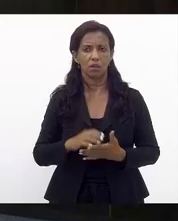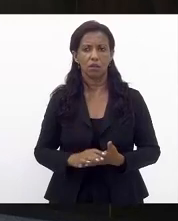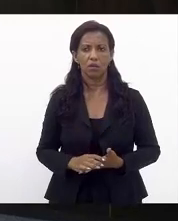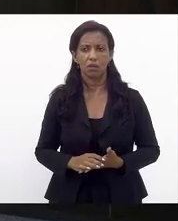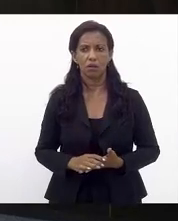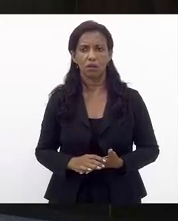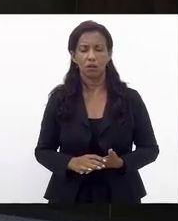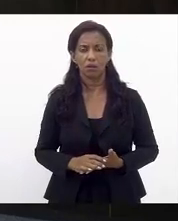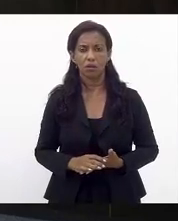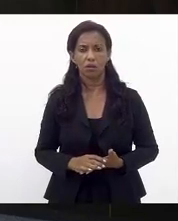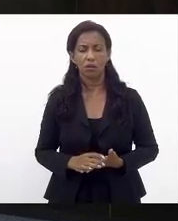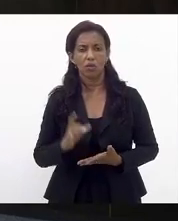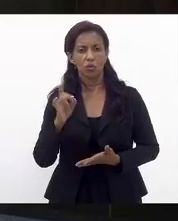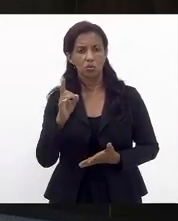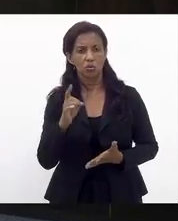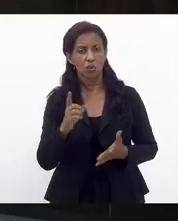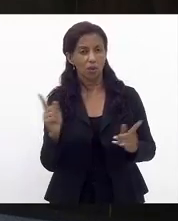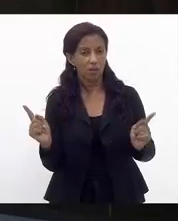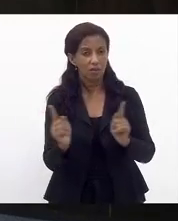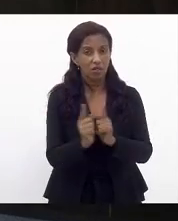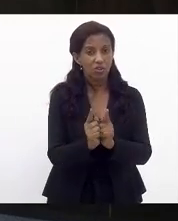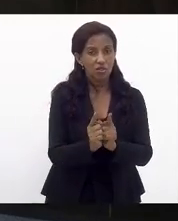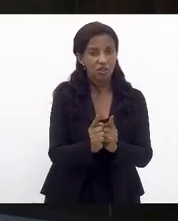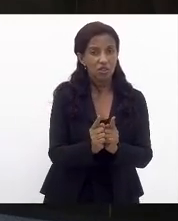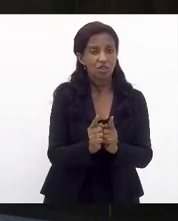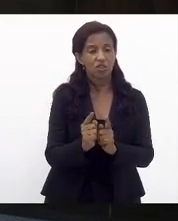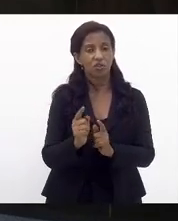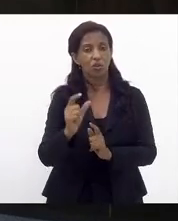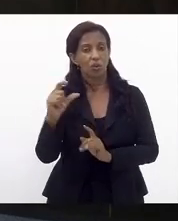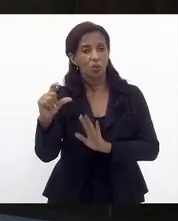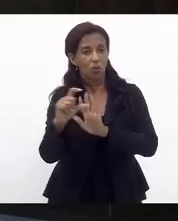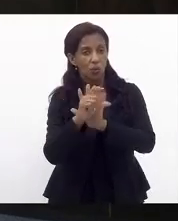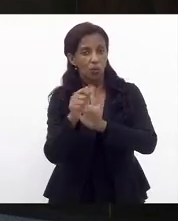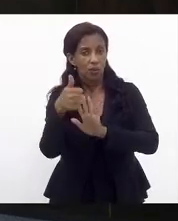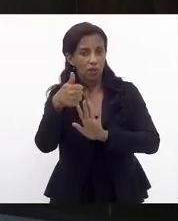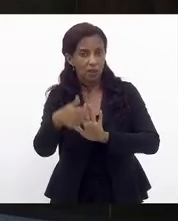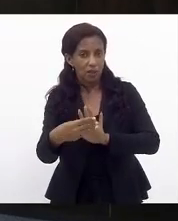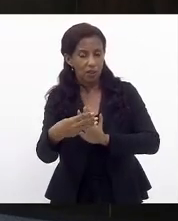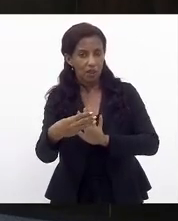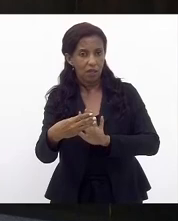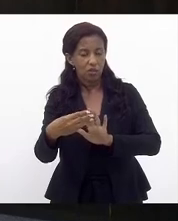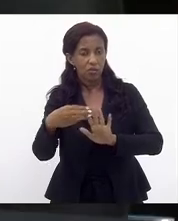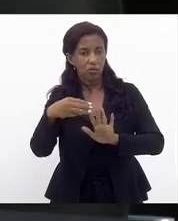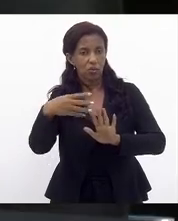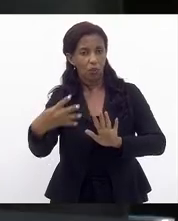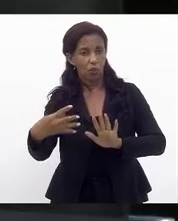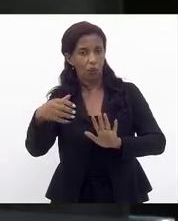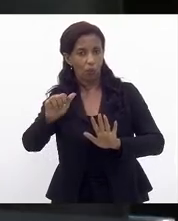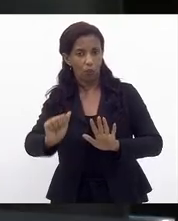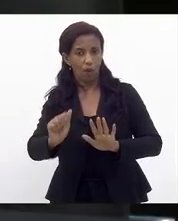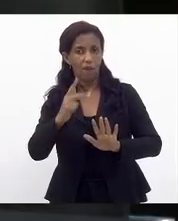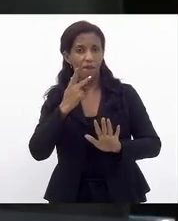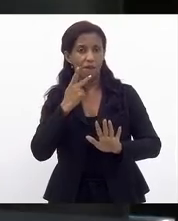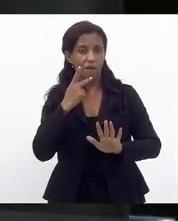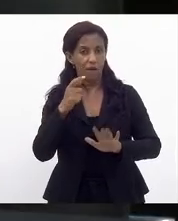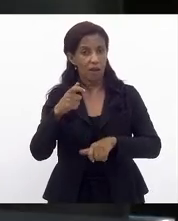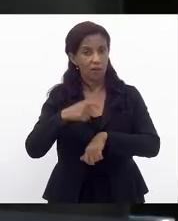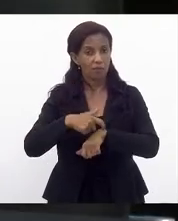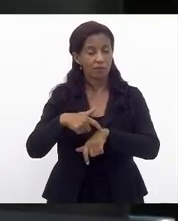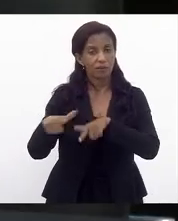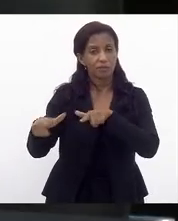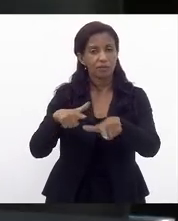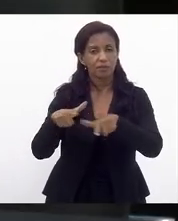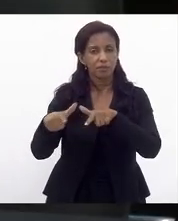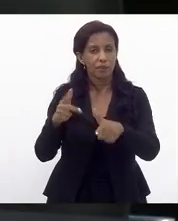provimento de cargos efetivos só que aquele restringe no item 3 do artigo 4º alto diz o provimento de cargos efetivos